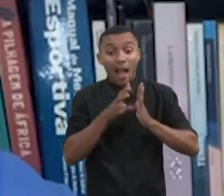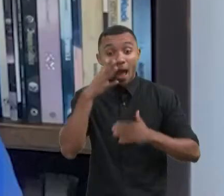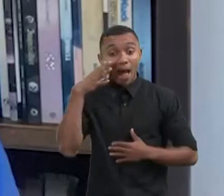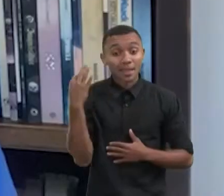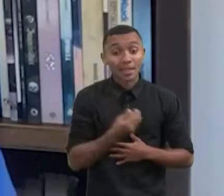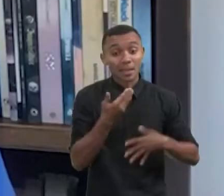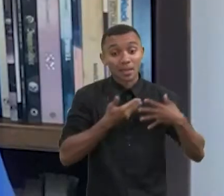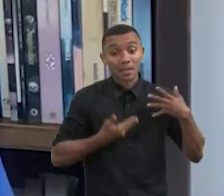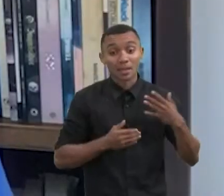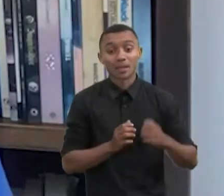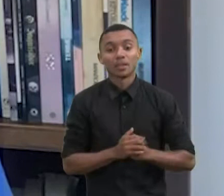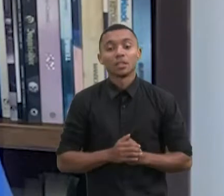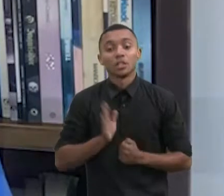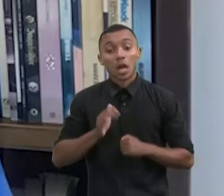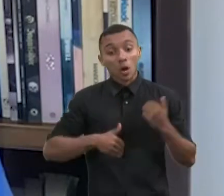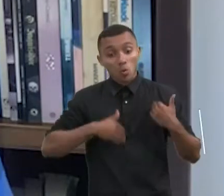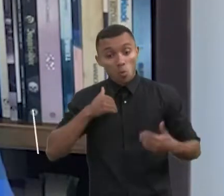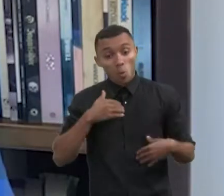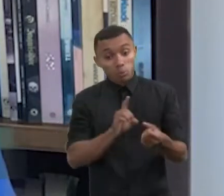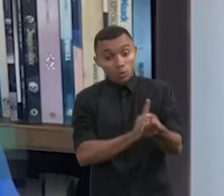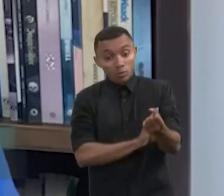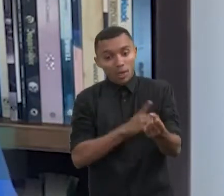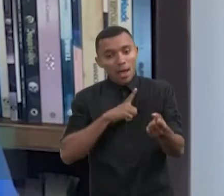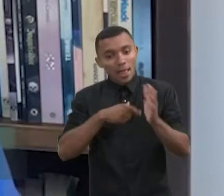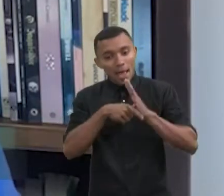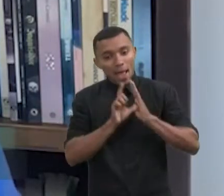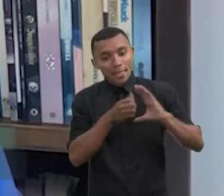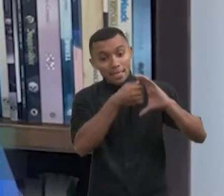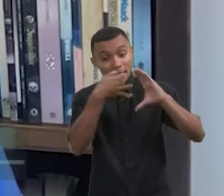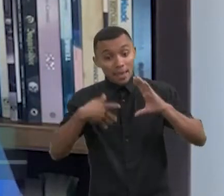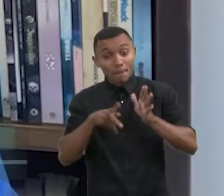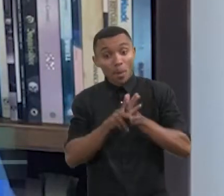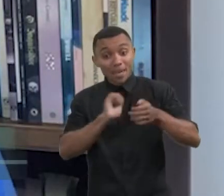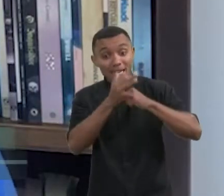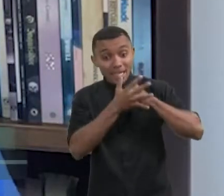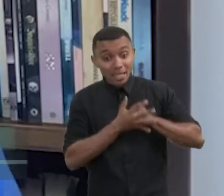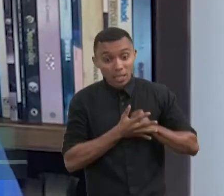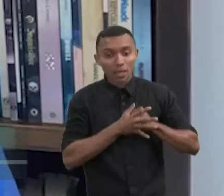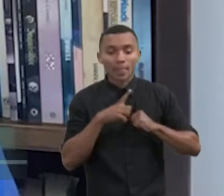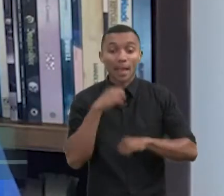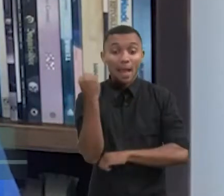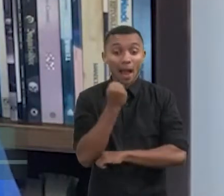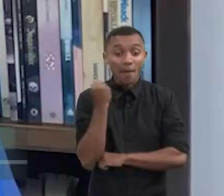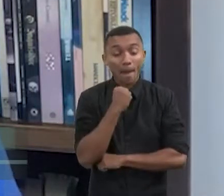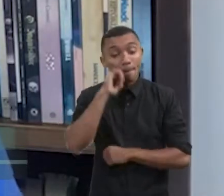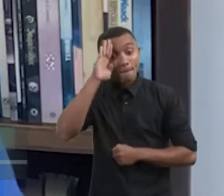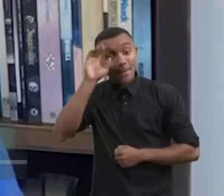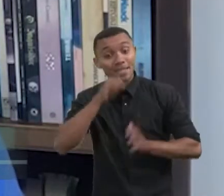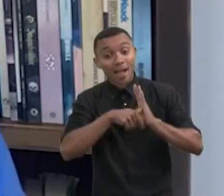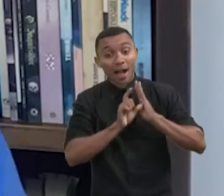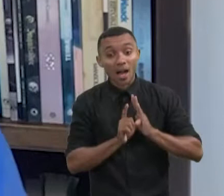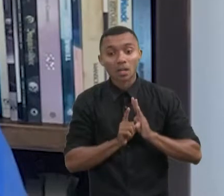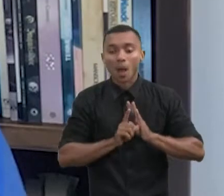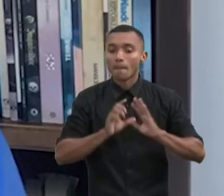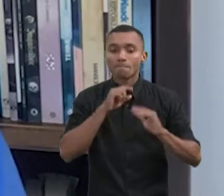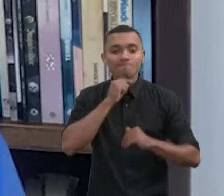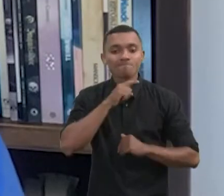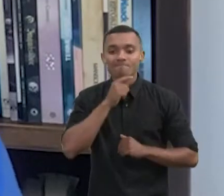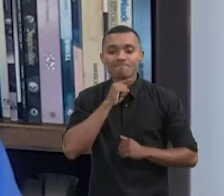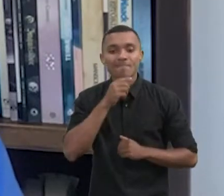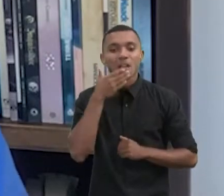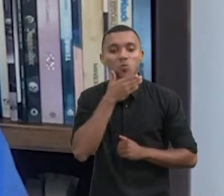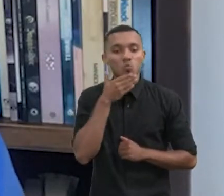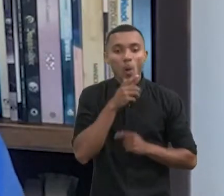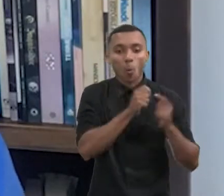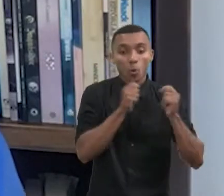cuidados. Pacientes diabéticos tendem a apresentar a COVID-19 mais grave, principalmente se não estiverem controlando o açúcar no